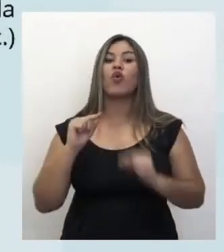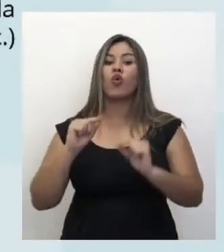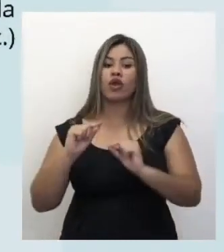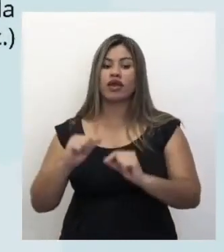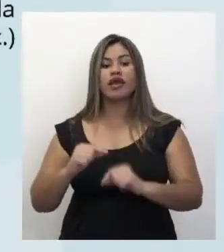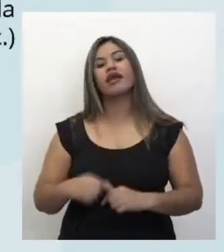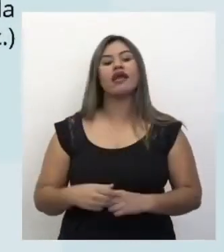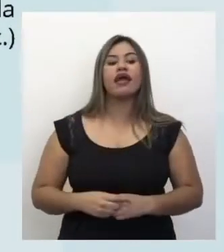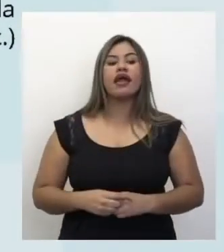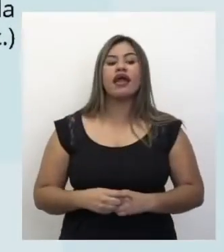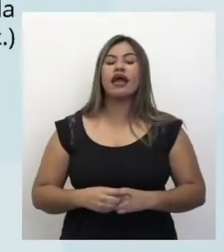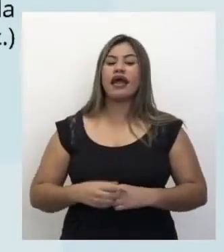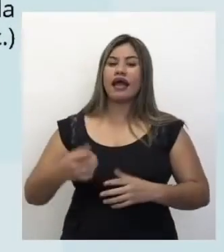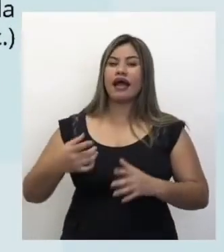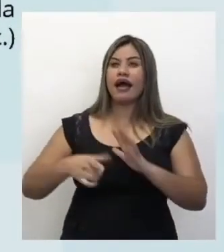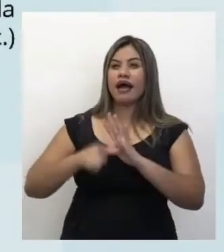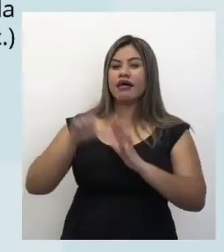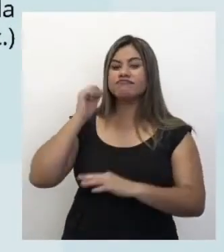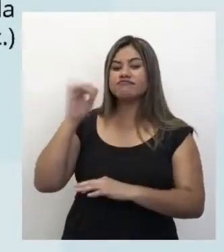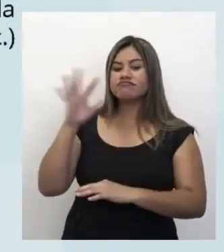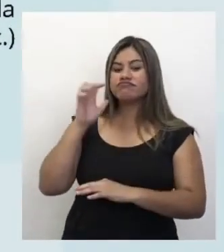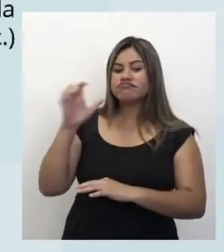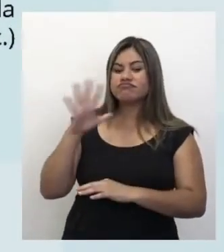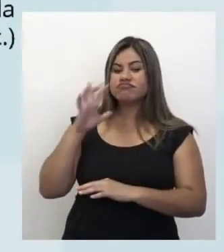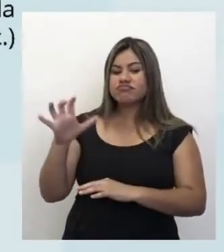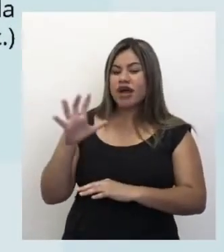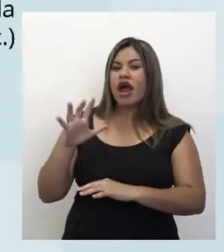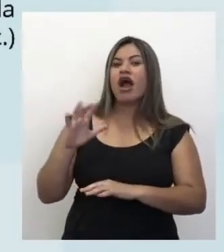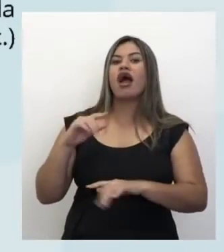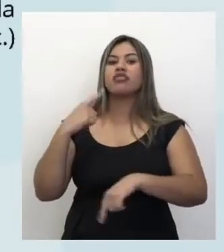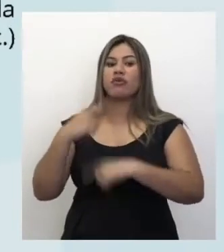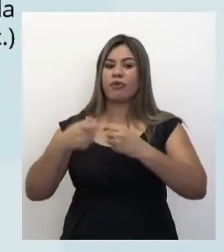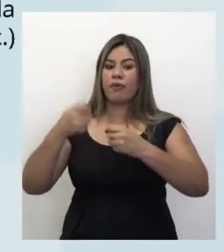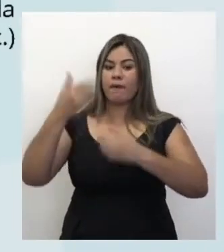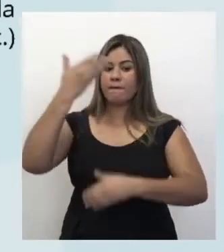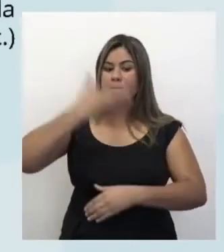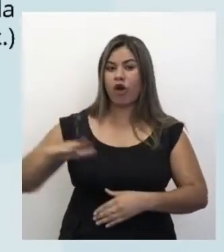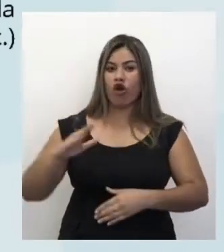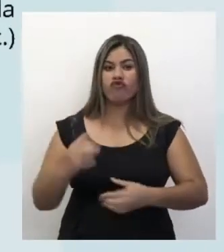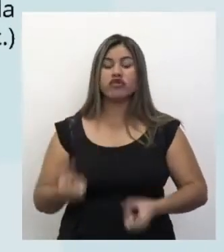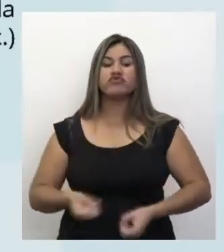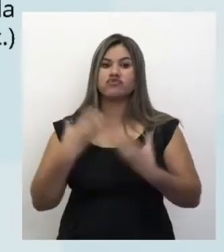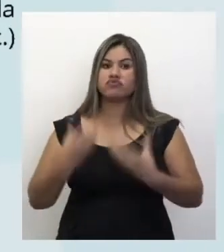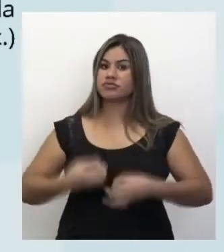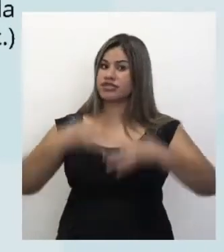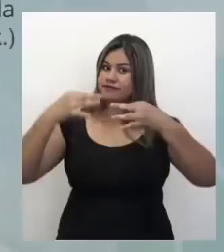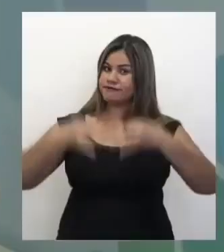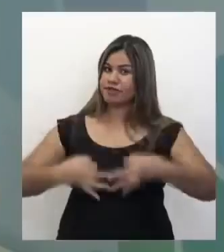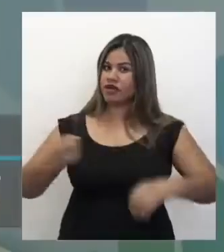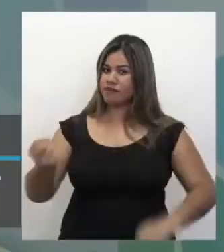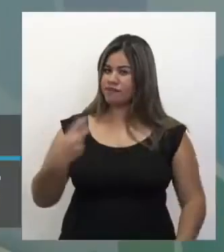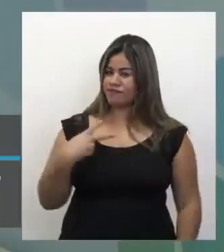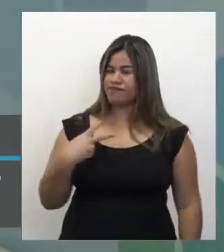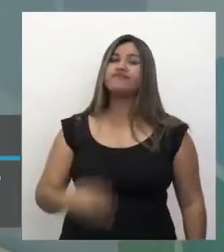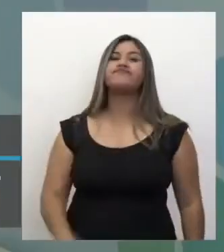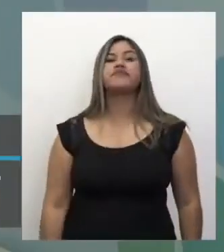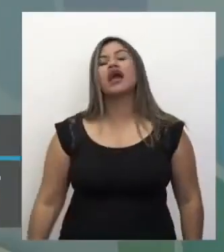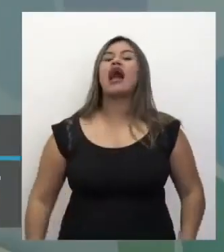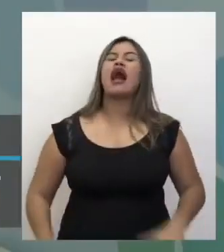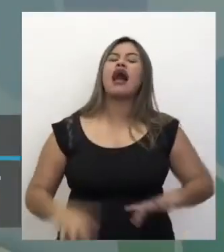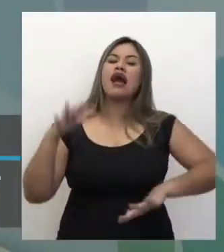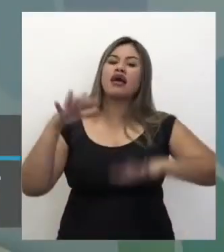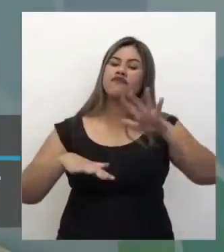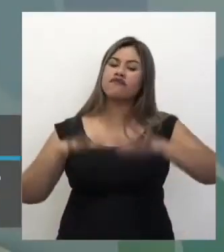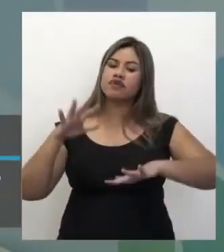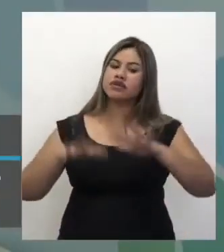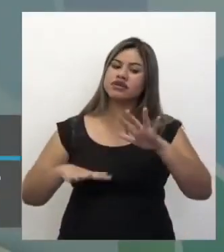reforça aquela tese que a gente está trabalhando no texto, através de dados comprovados. E aí vem para mim. Muitas vezes, não é? Eu